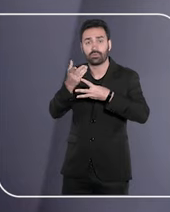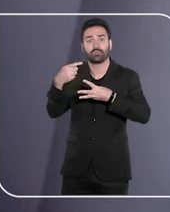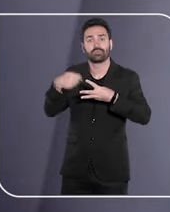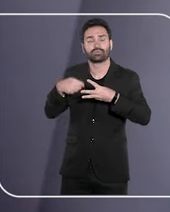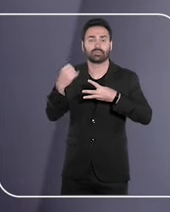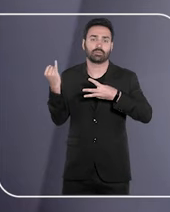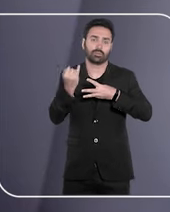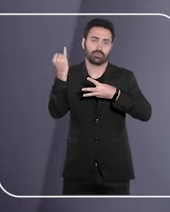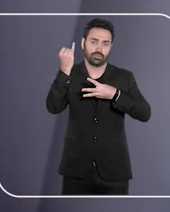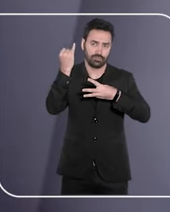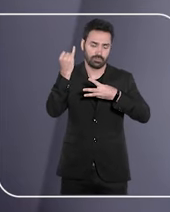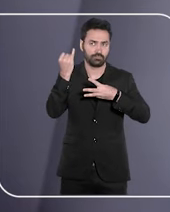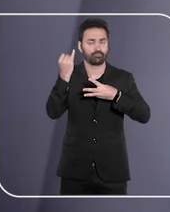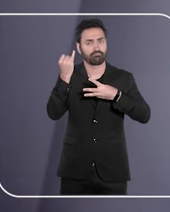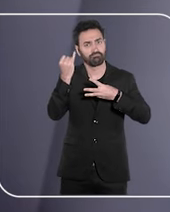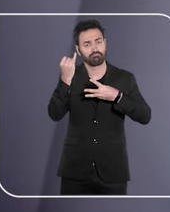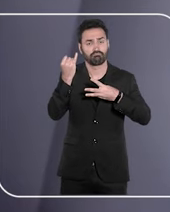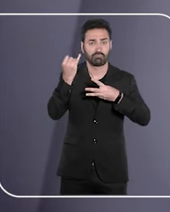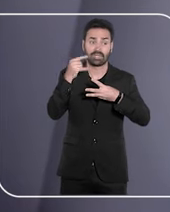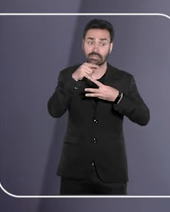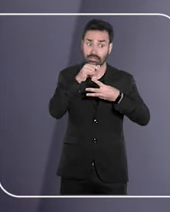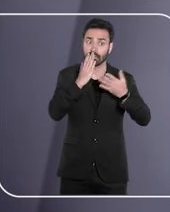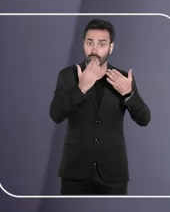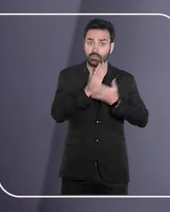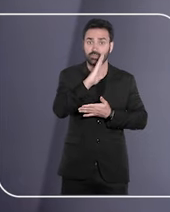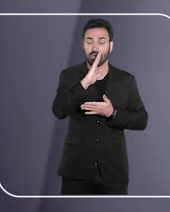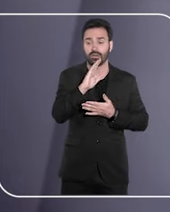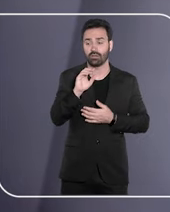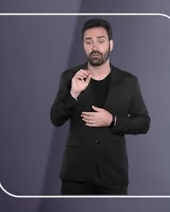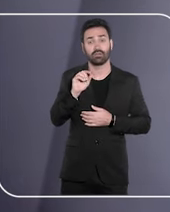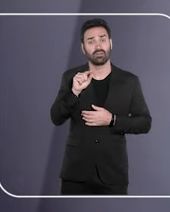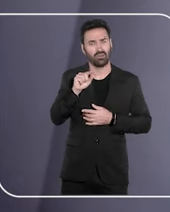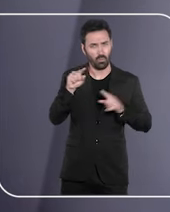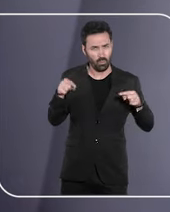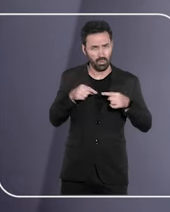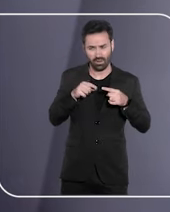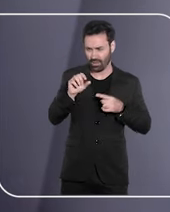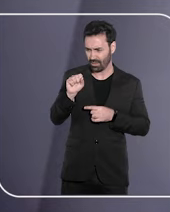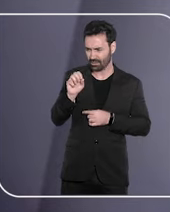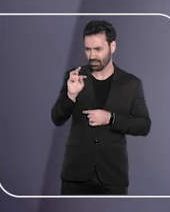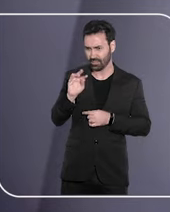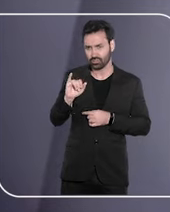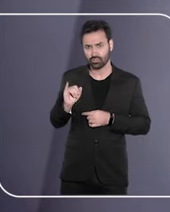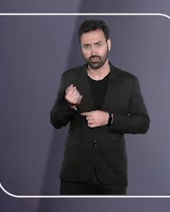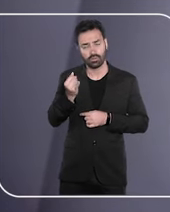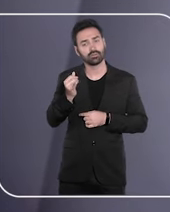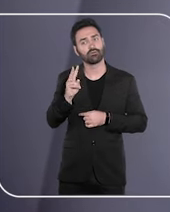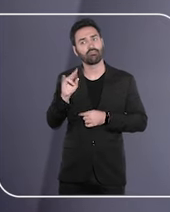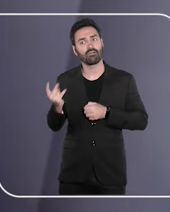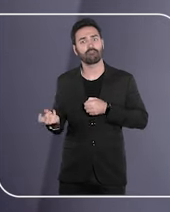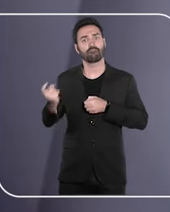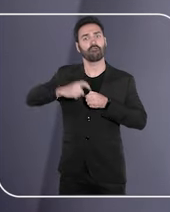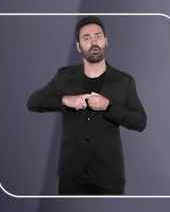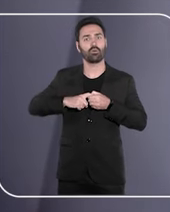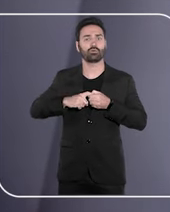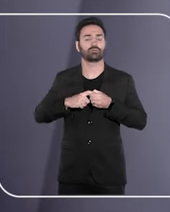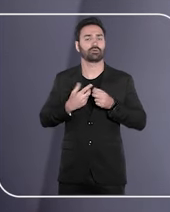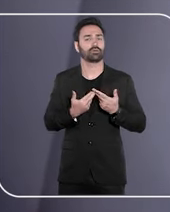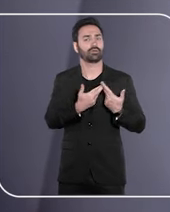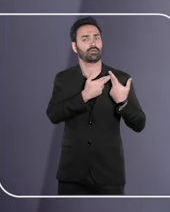vai contribuir para que o STJ resgate a sua missão constitucional de intérprete,